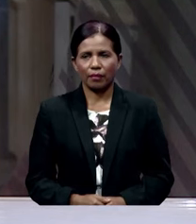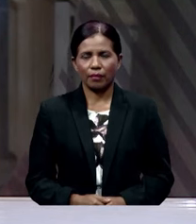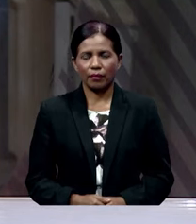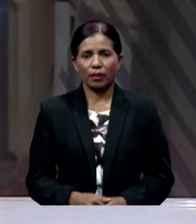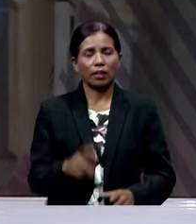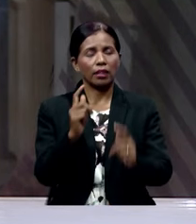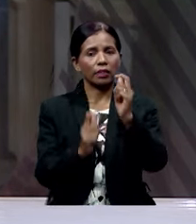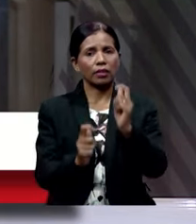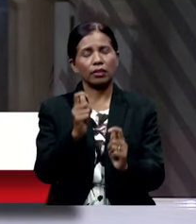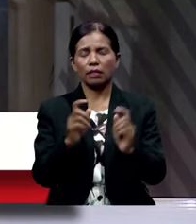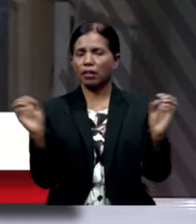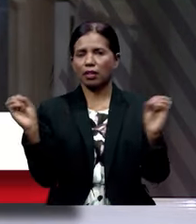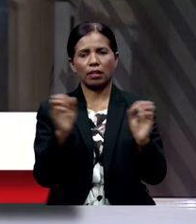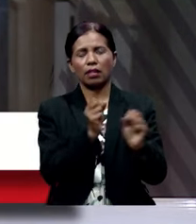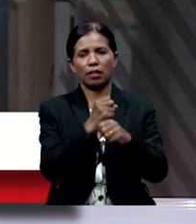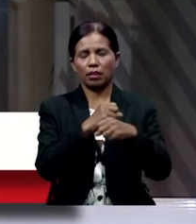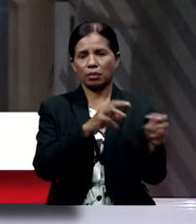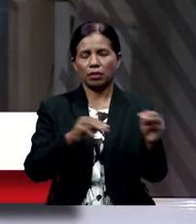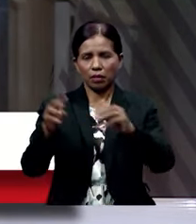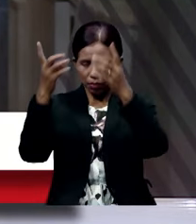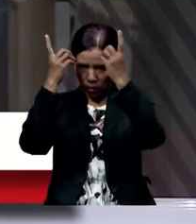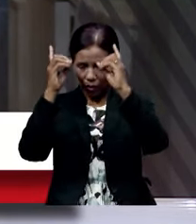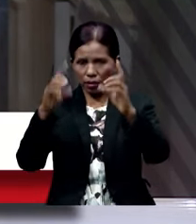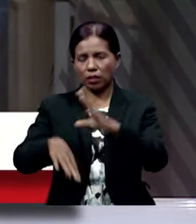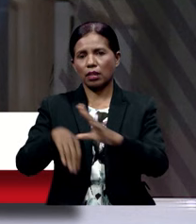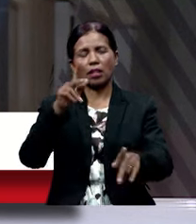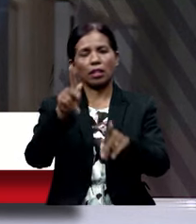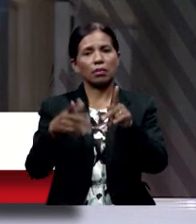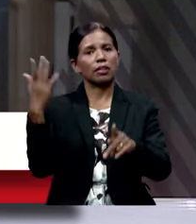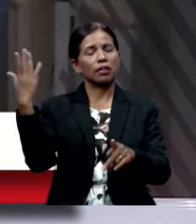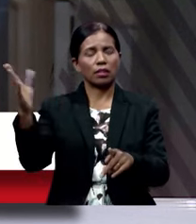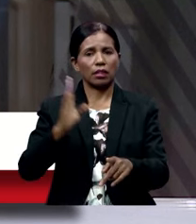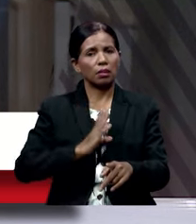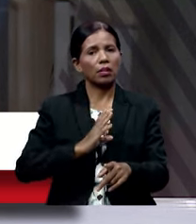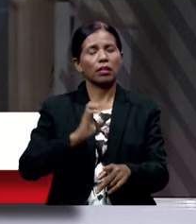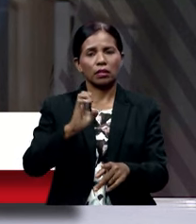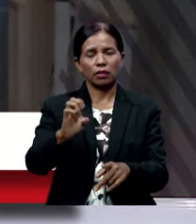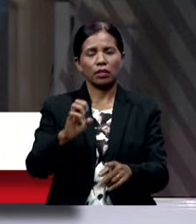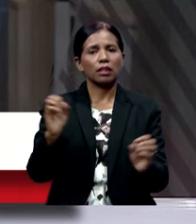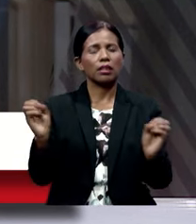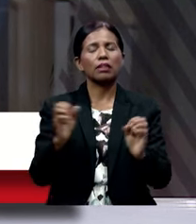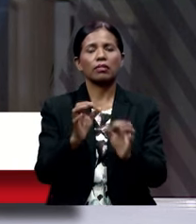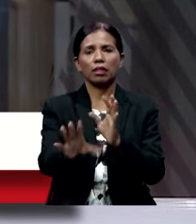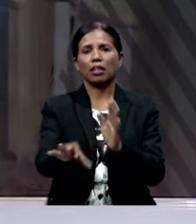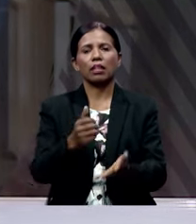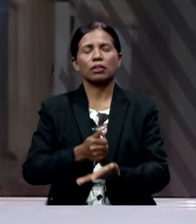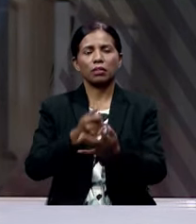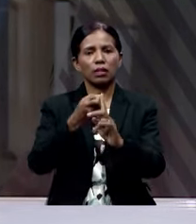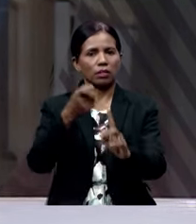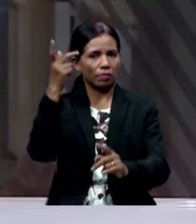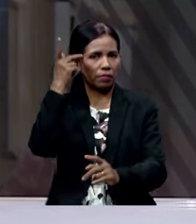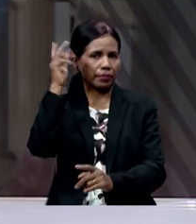Tribunal se la halo mudança ba decisão na tua se população ni abekusi, mas que reta dependimento husi